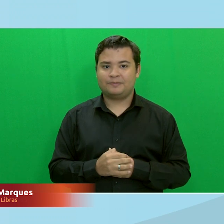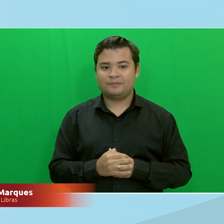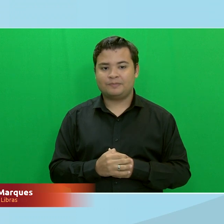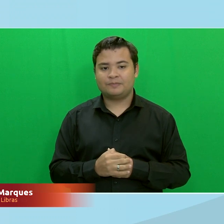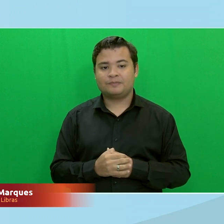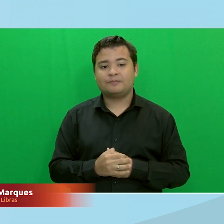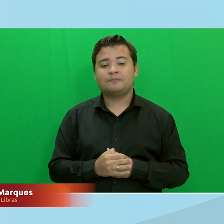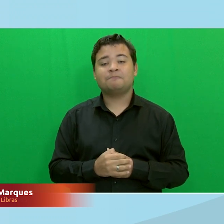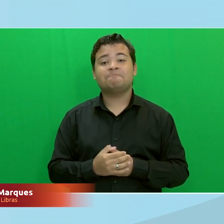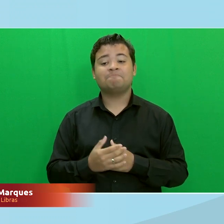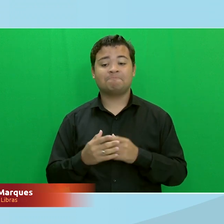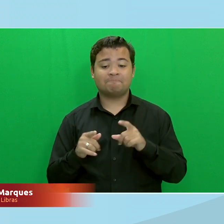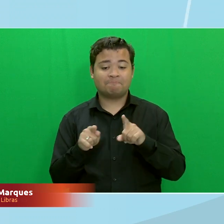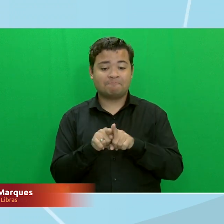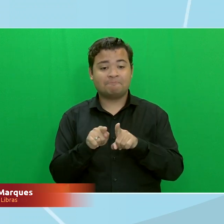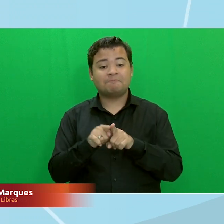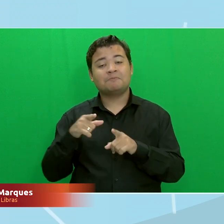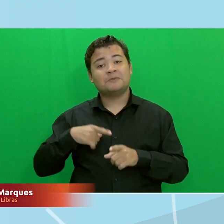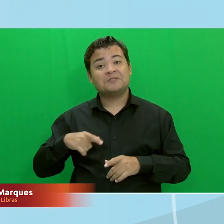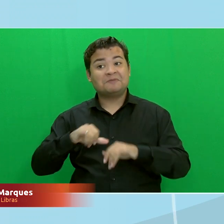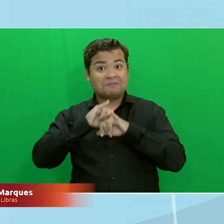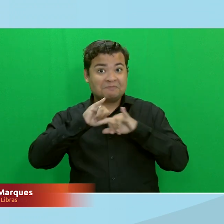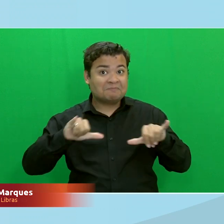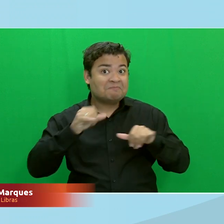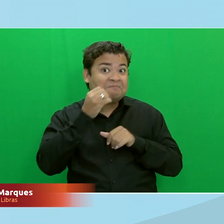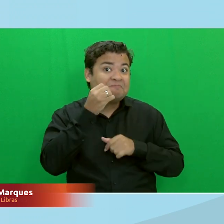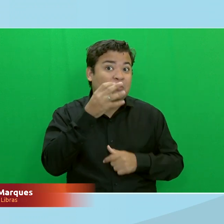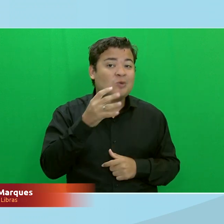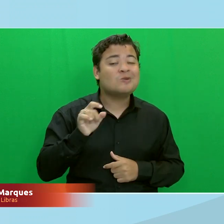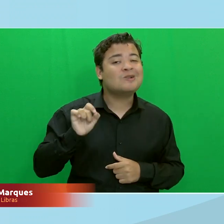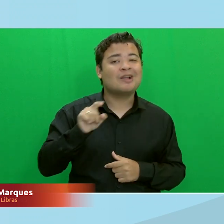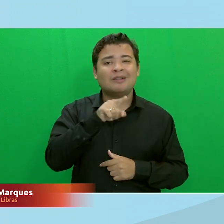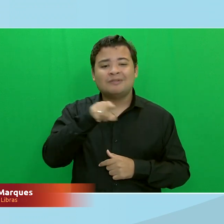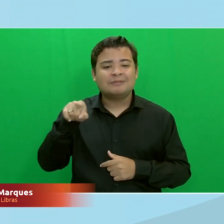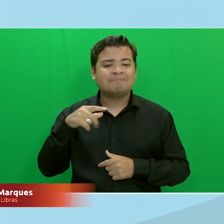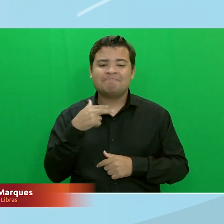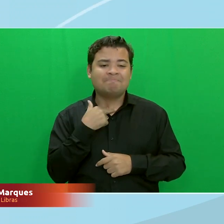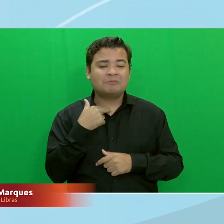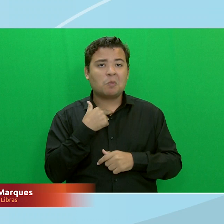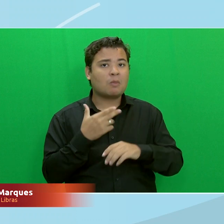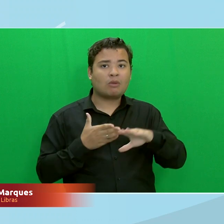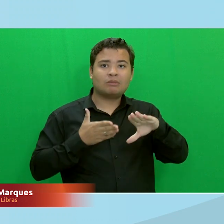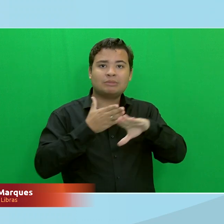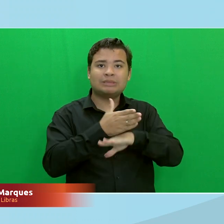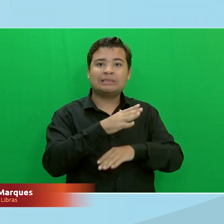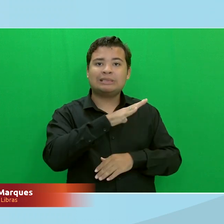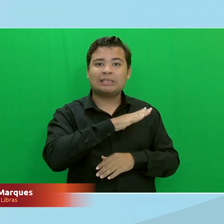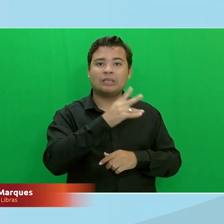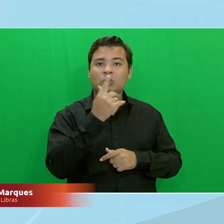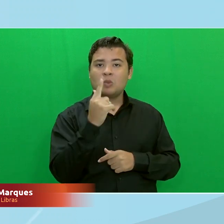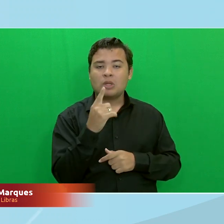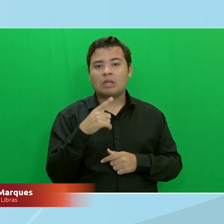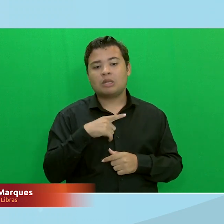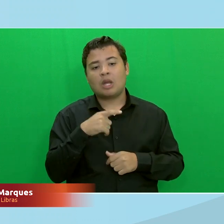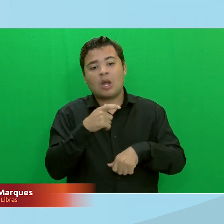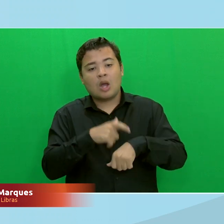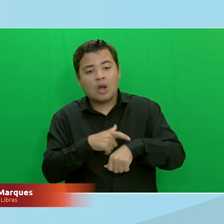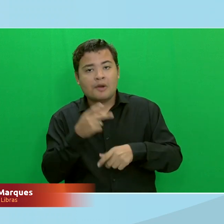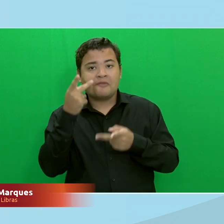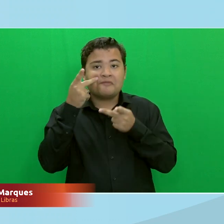E para finalizar, uma boa notícia para quem não pode ir ao centro de Goiânia, não tem um horário para